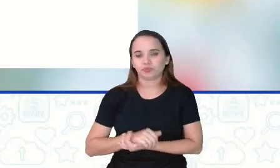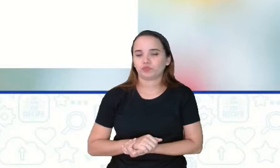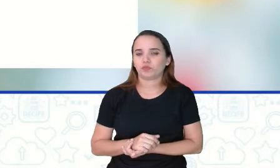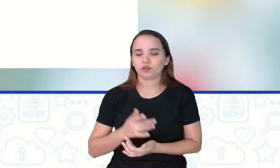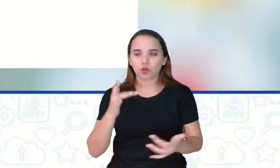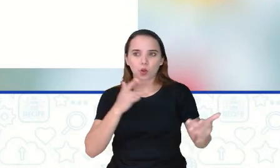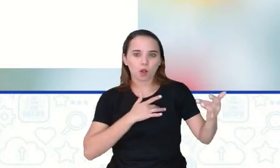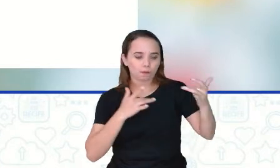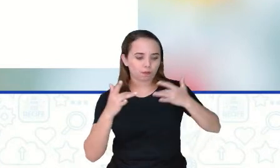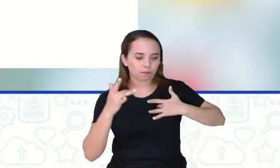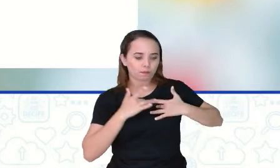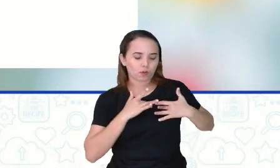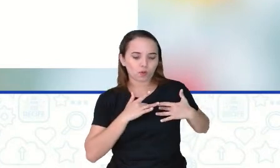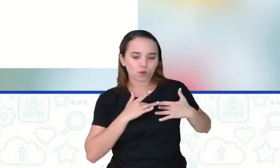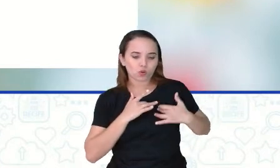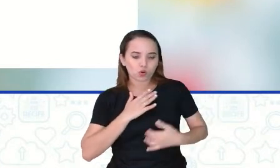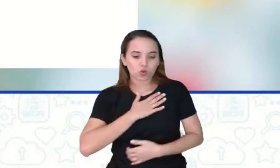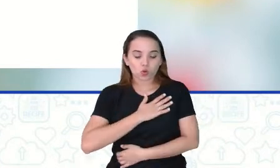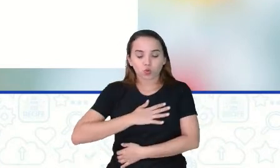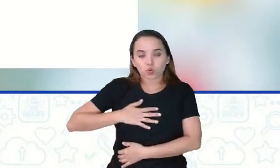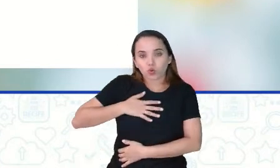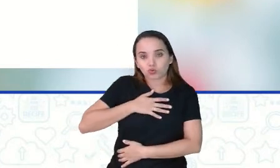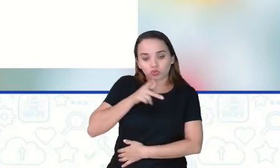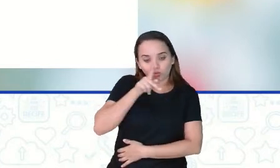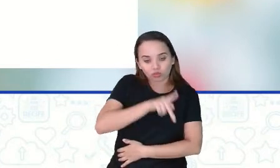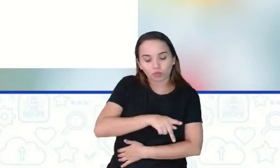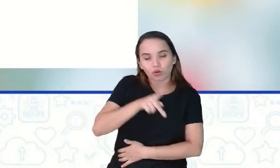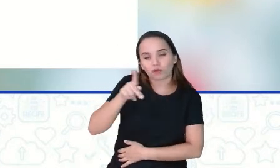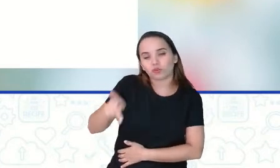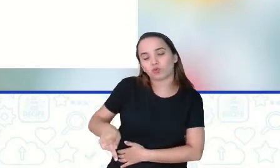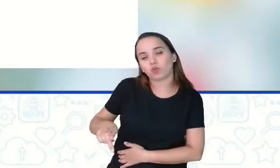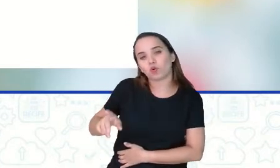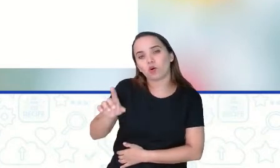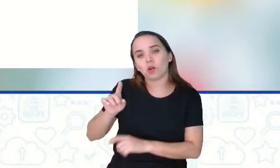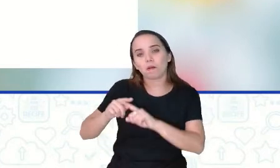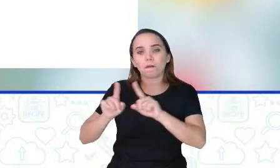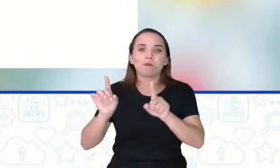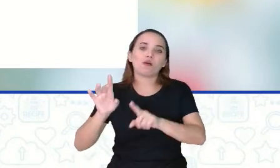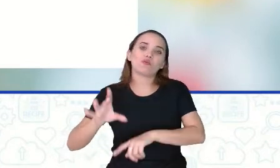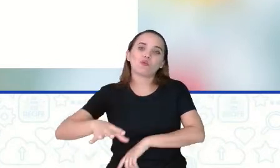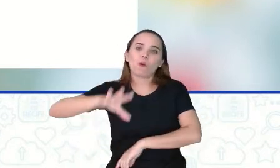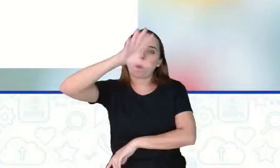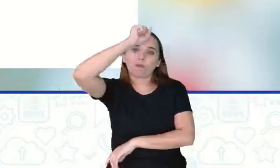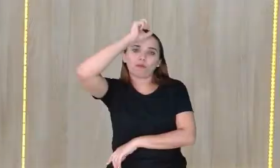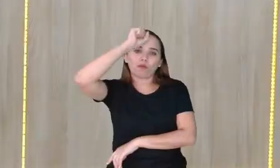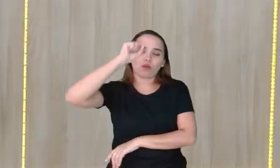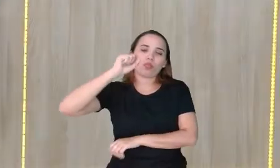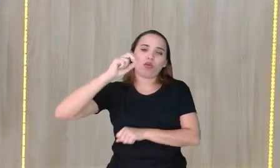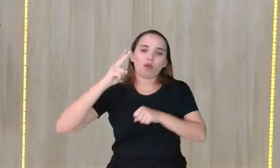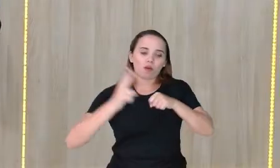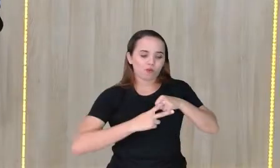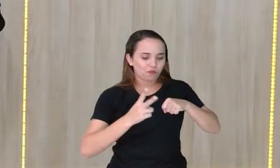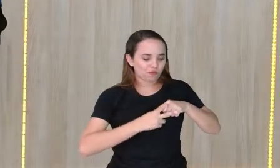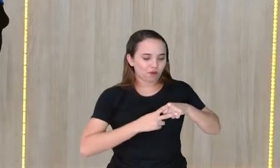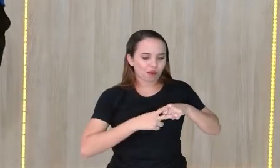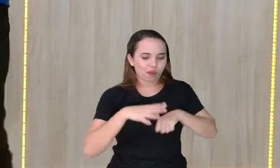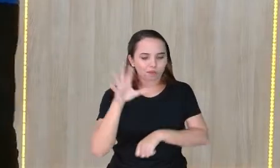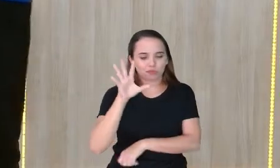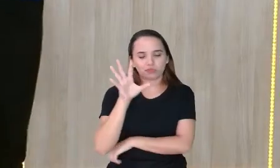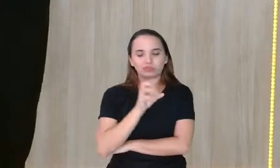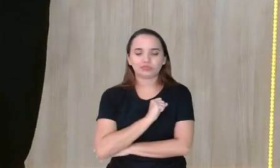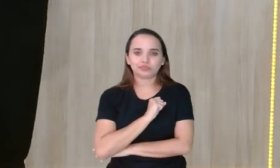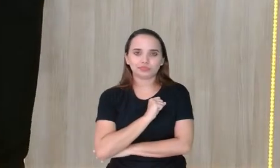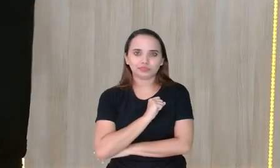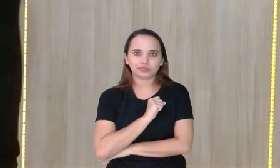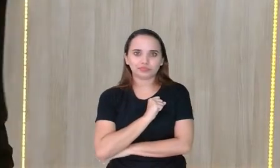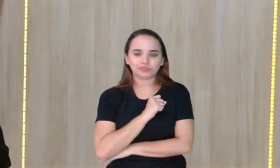tanto da professora que a única coisa que aprendeu foi conjugar o verbo amar. Então, veja, a gente tem 3 frases e a